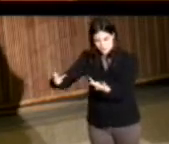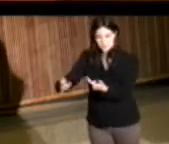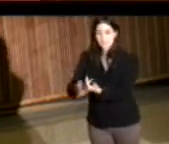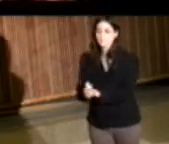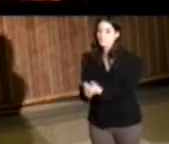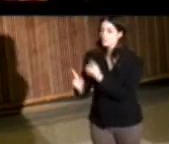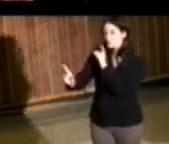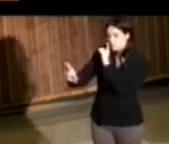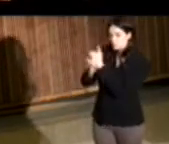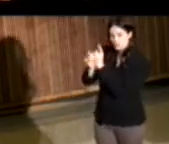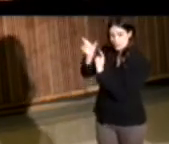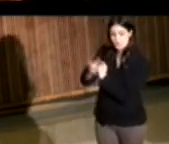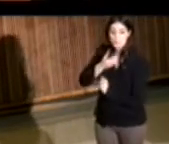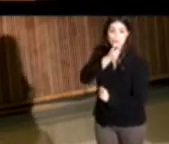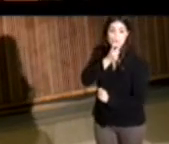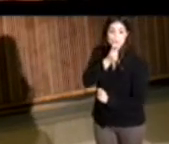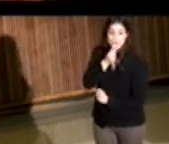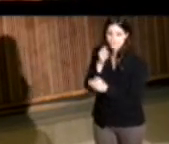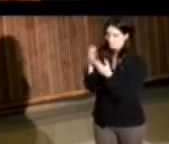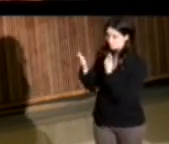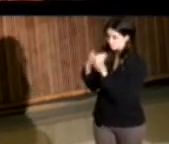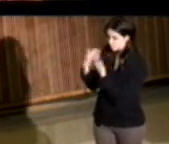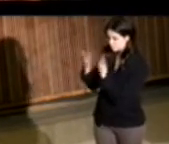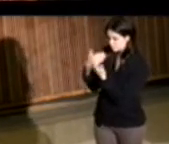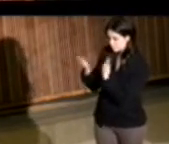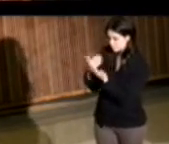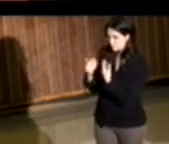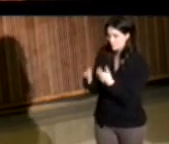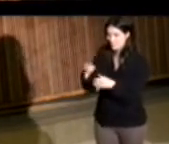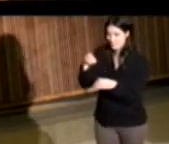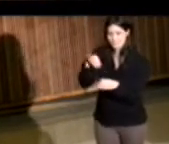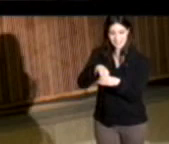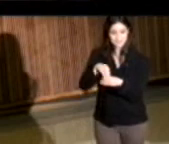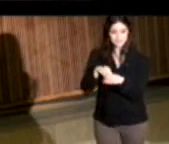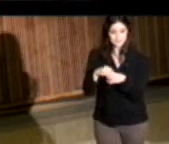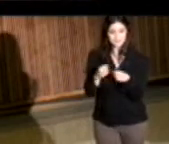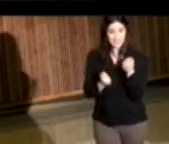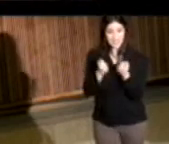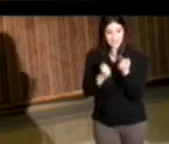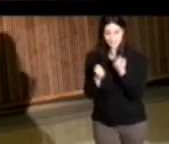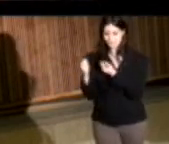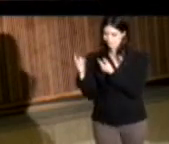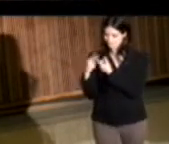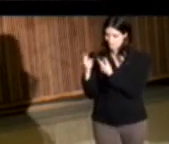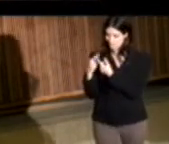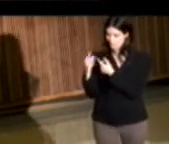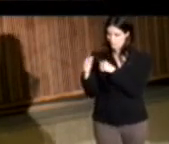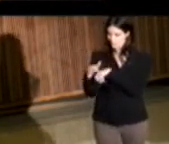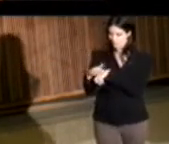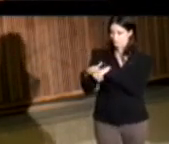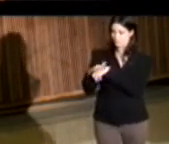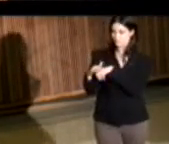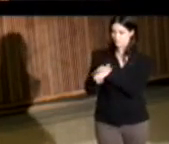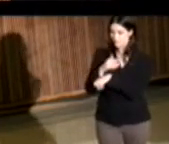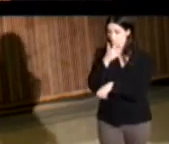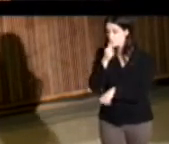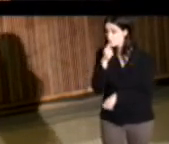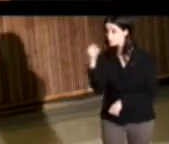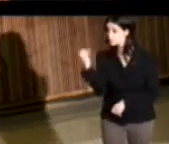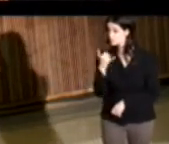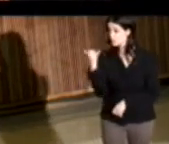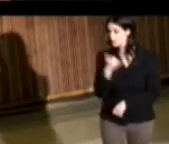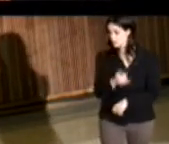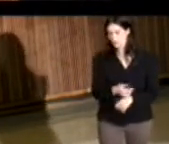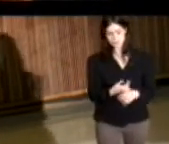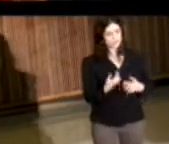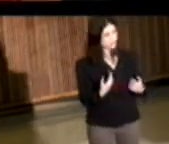para Curitiba, e esse irmão estava me contando de um testemunho que ele ouviu lá no congresso dos Gideões,